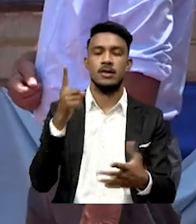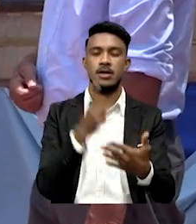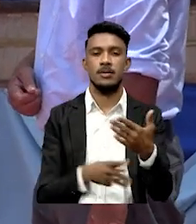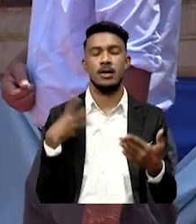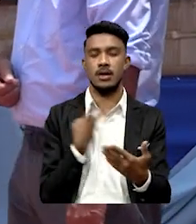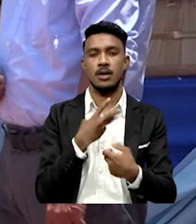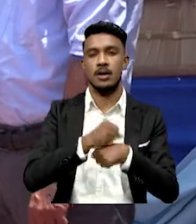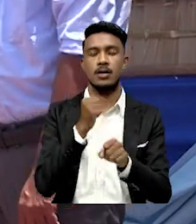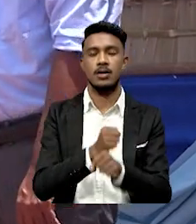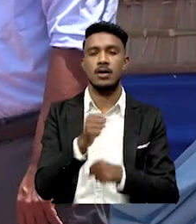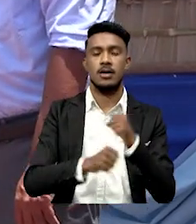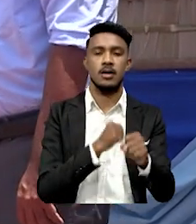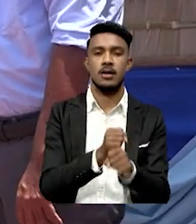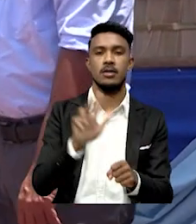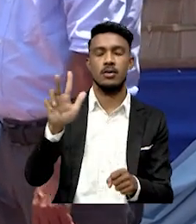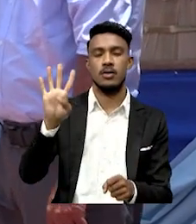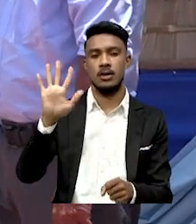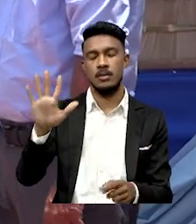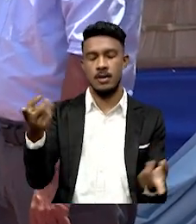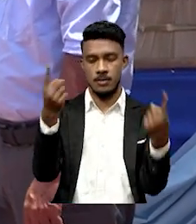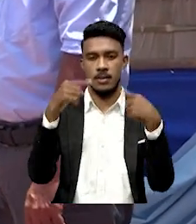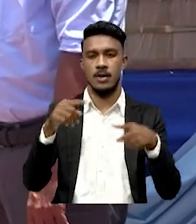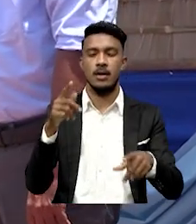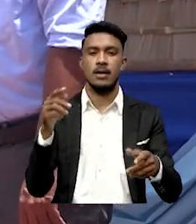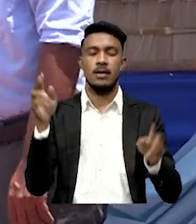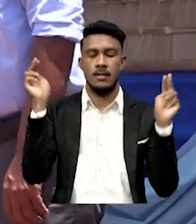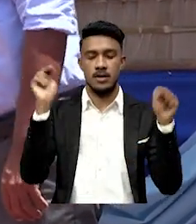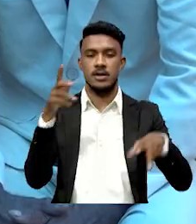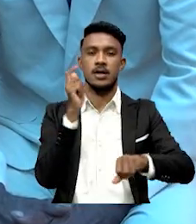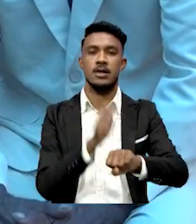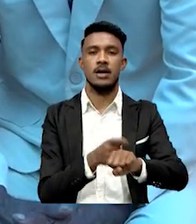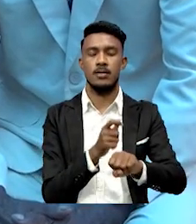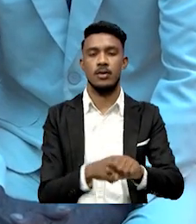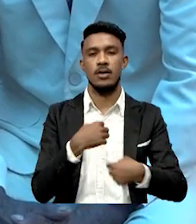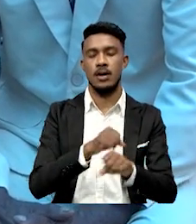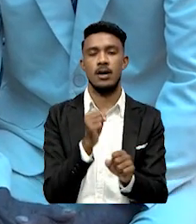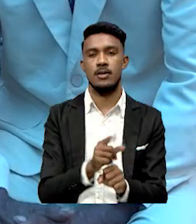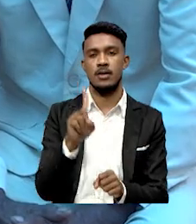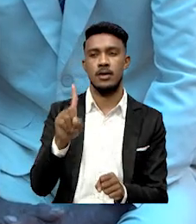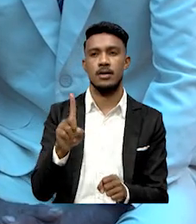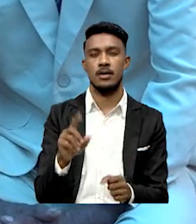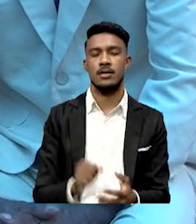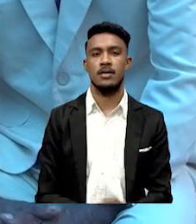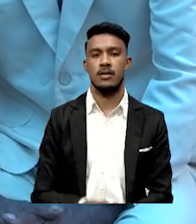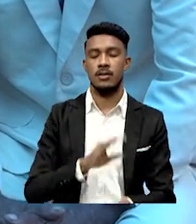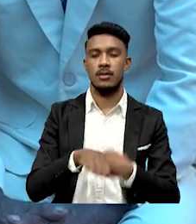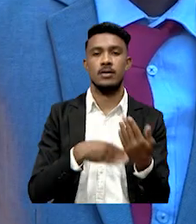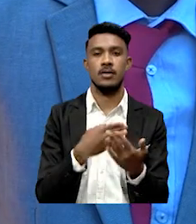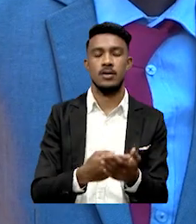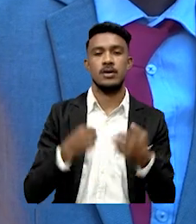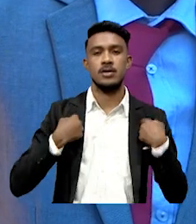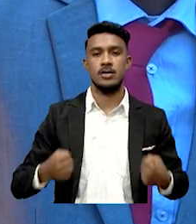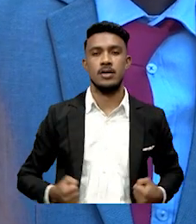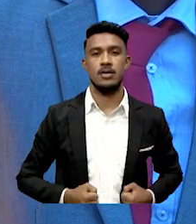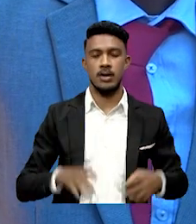mai, né? Né precisa tempo e a estrutura estabelece depois de halo ida, né? Sector social, né? Saúde e educação, né?